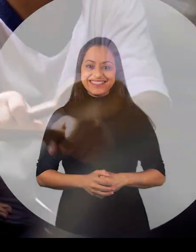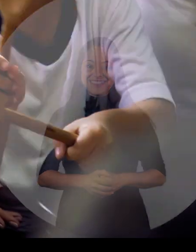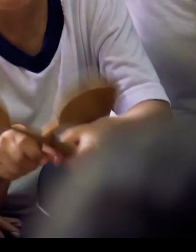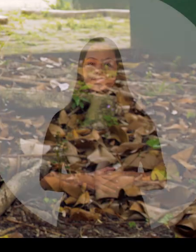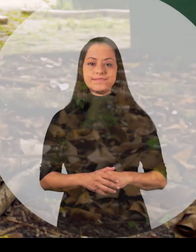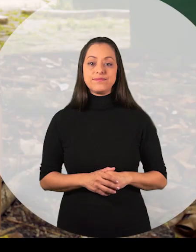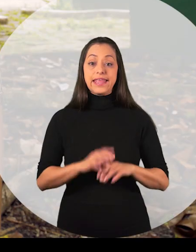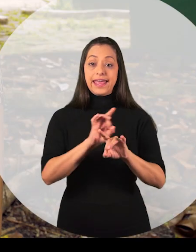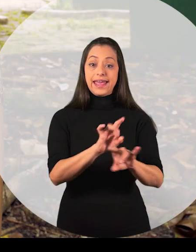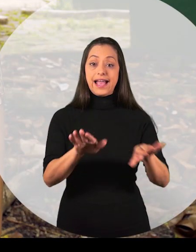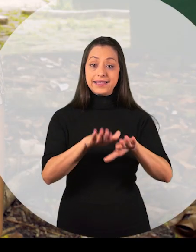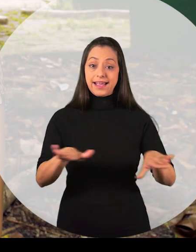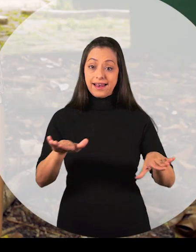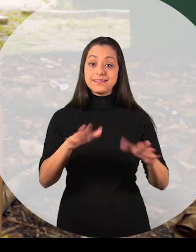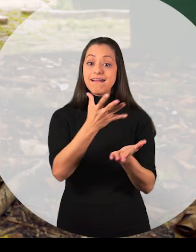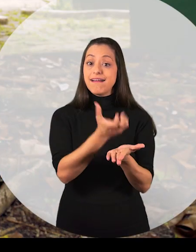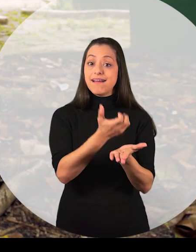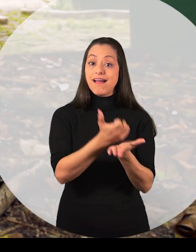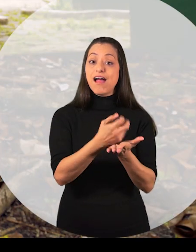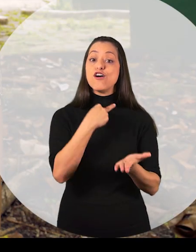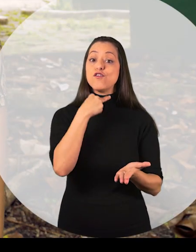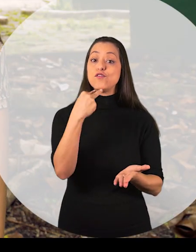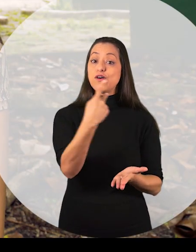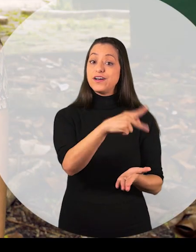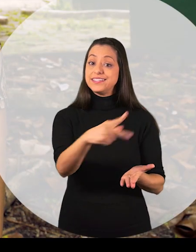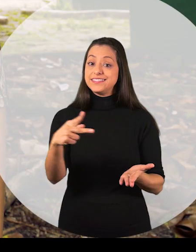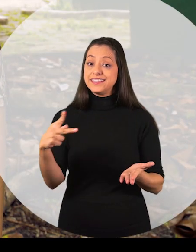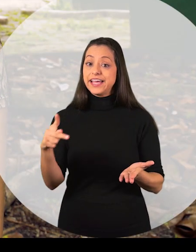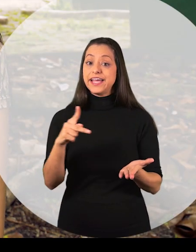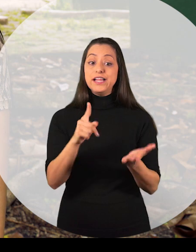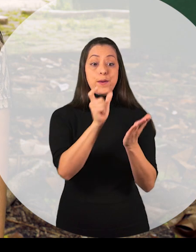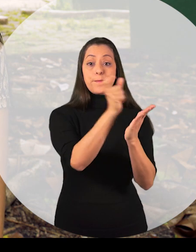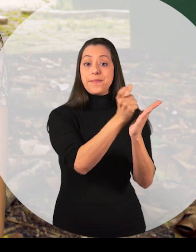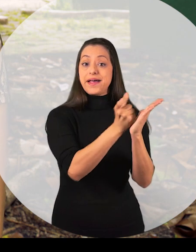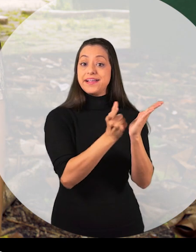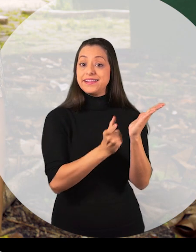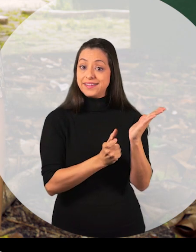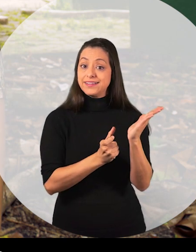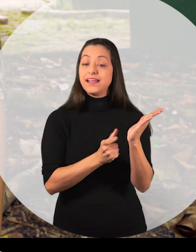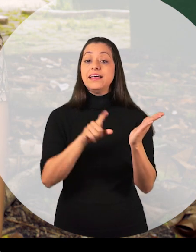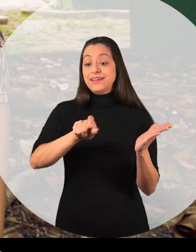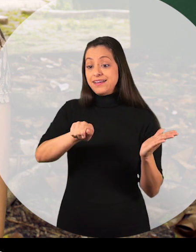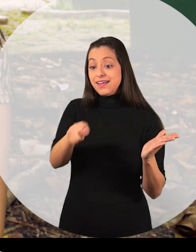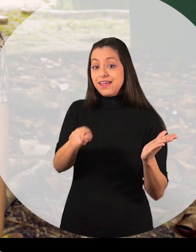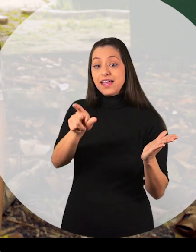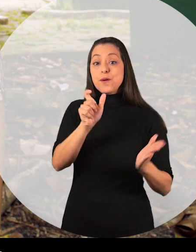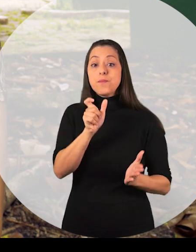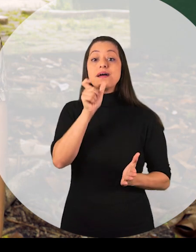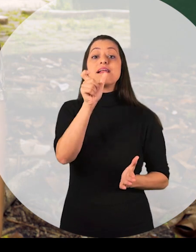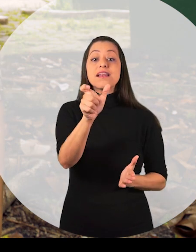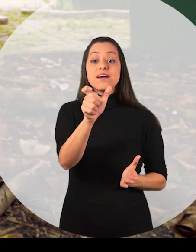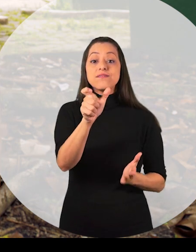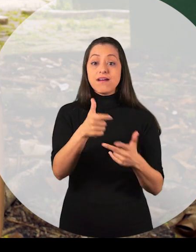Fabiana. As crianças gravaram com a vozinha das crianças as palavras. Então, cada vez que você gira o botão,